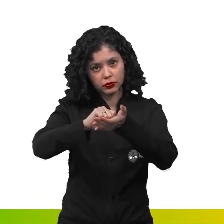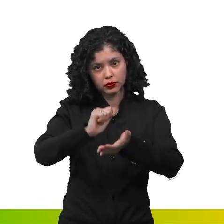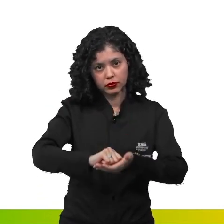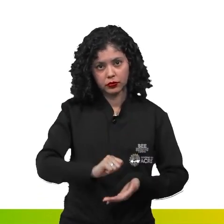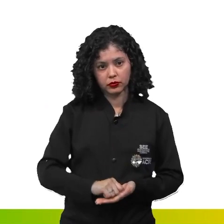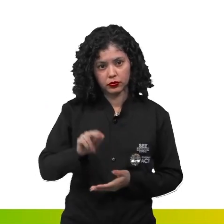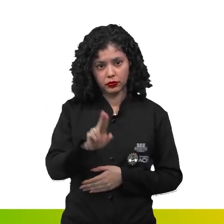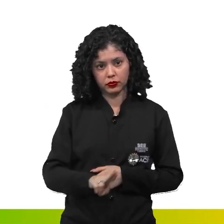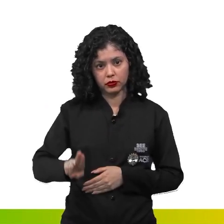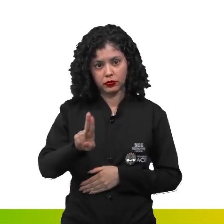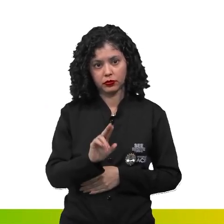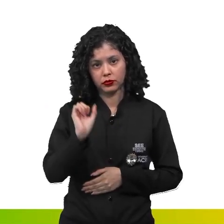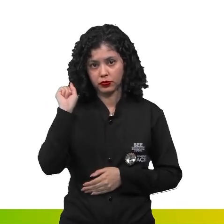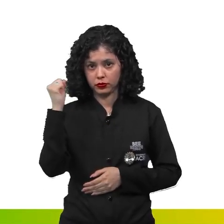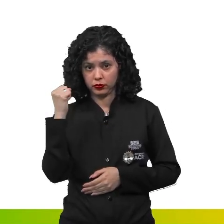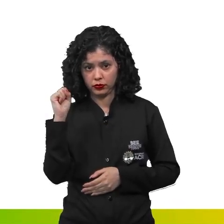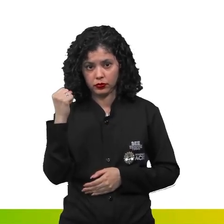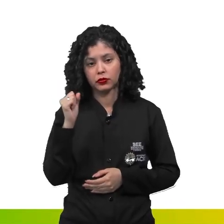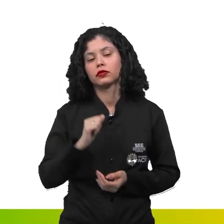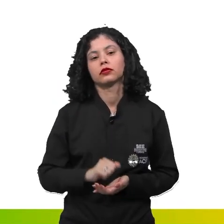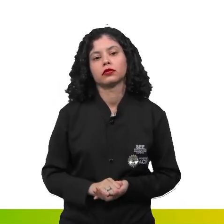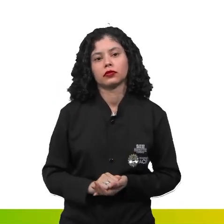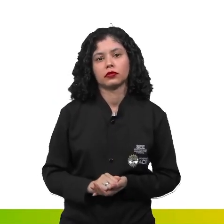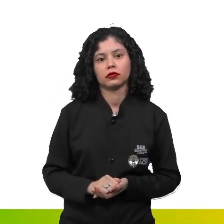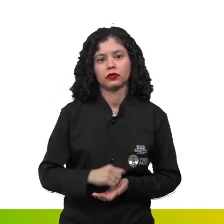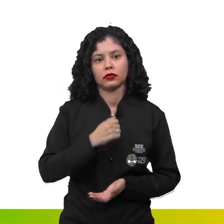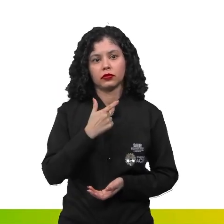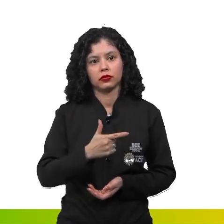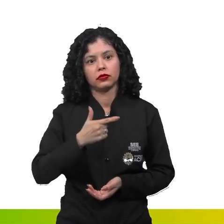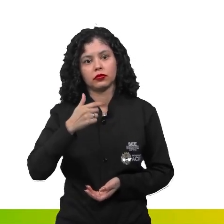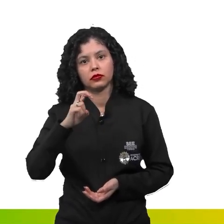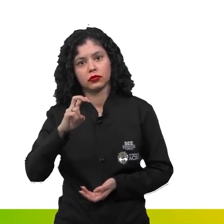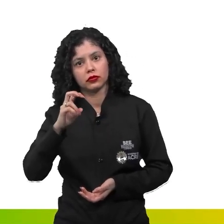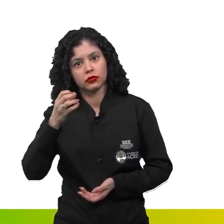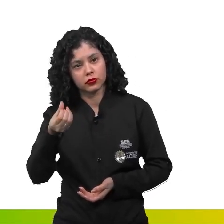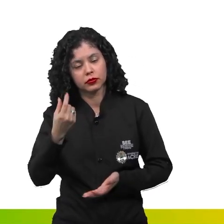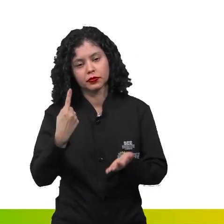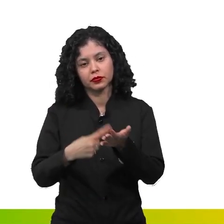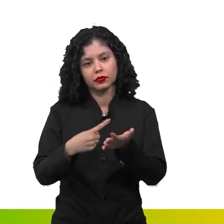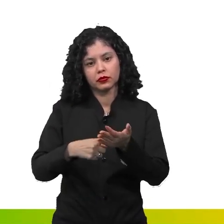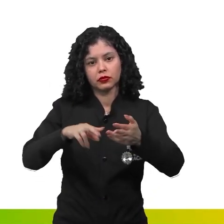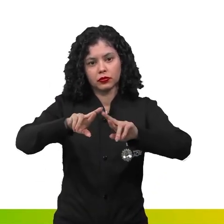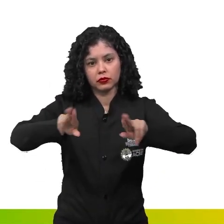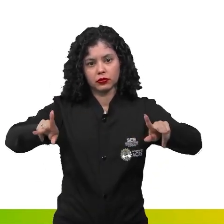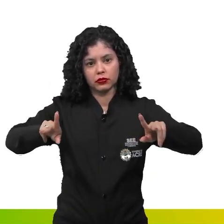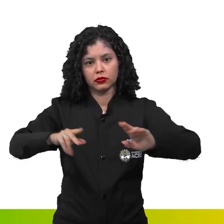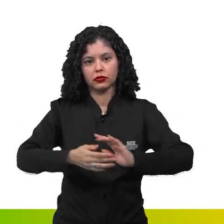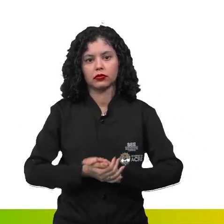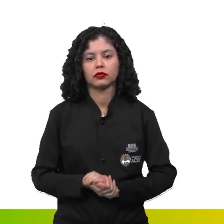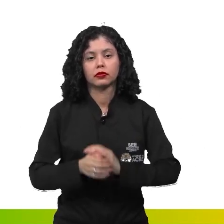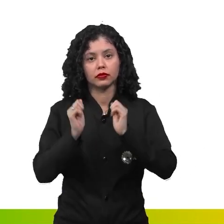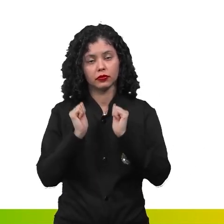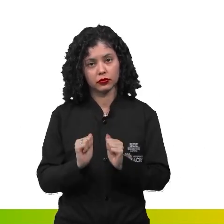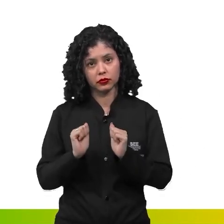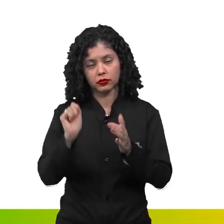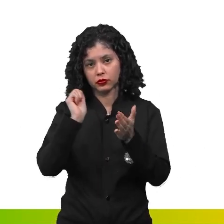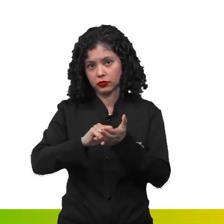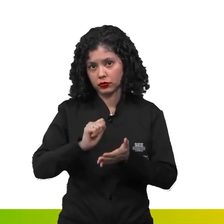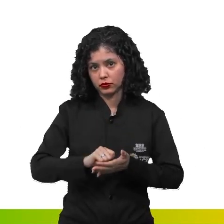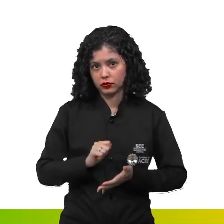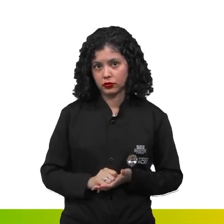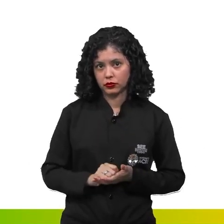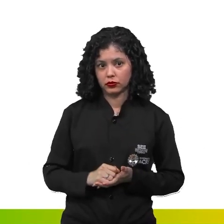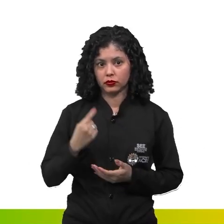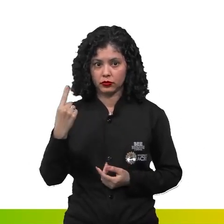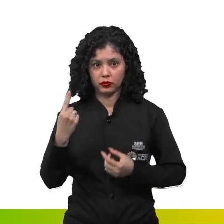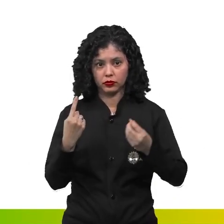usando 8 dígitos, 256 combinações diferentes, onde eu posso escrever no primeiro 1